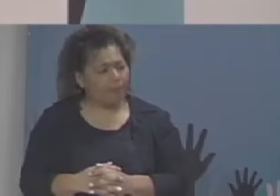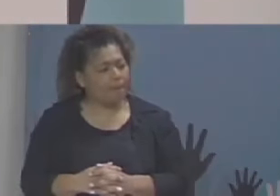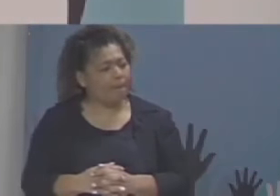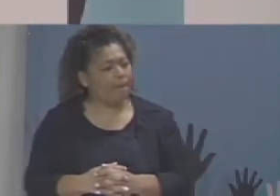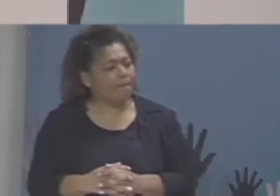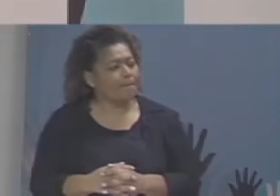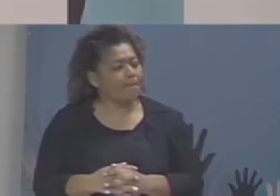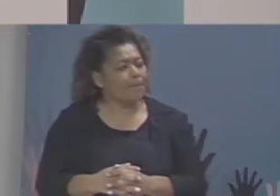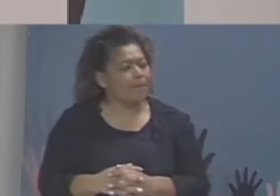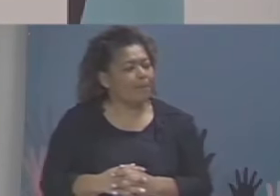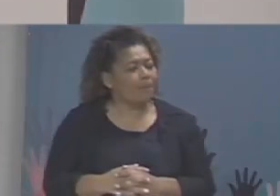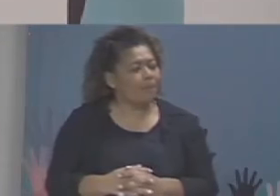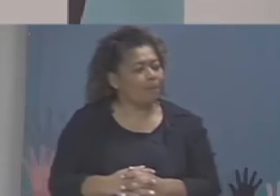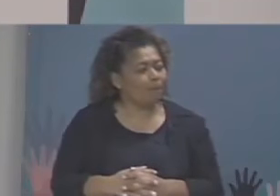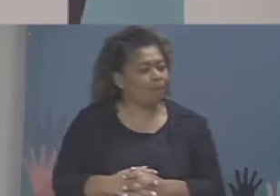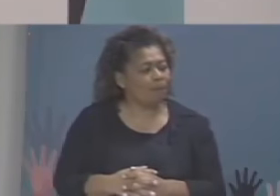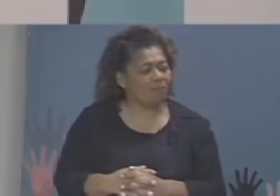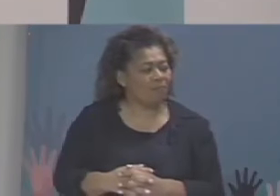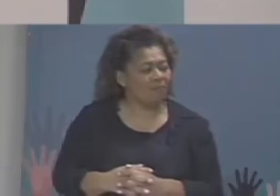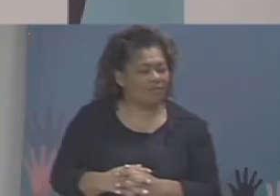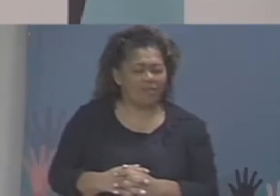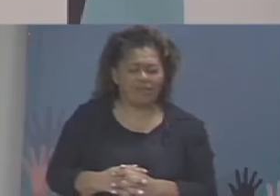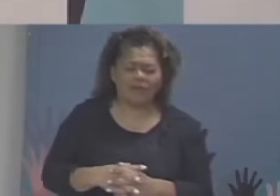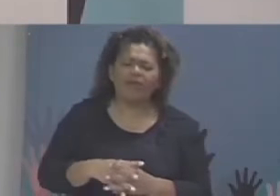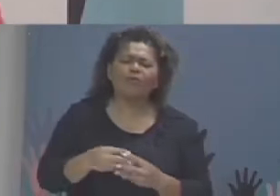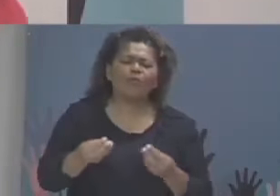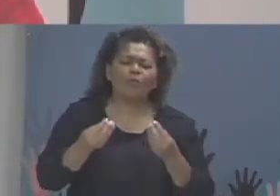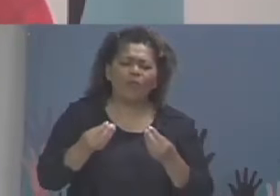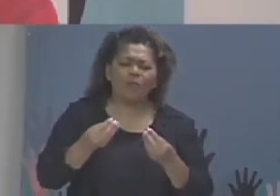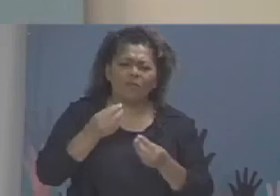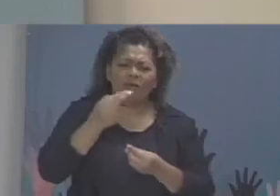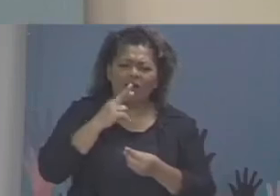Candidato, tempo para réplica, Luiz, 1 minuto.